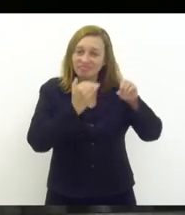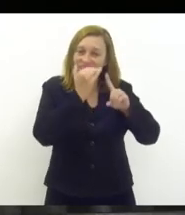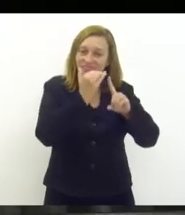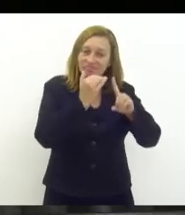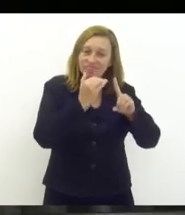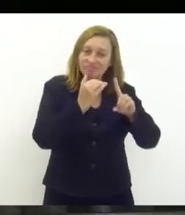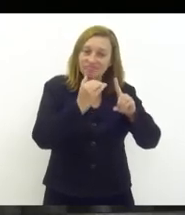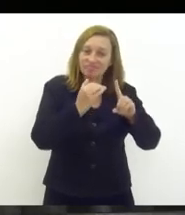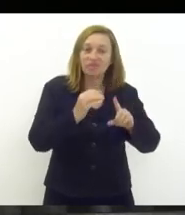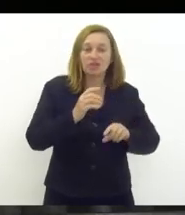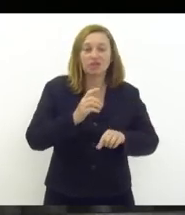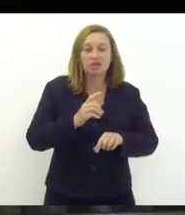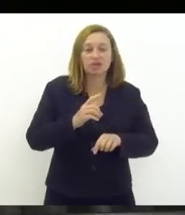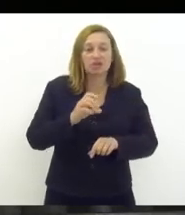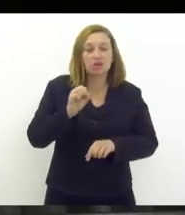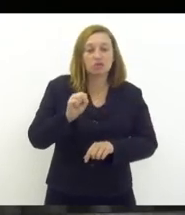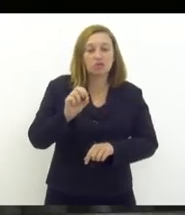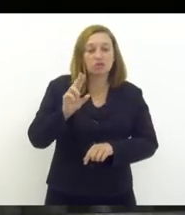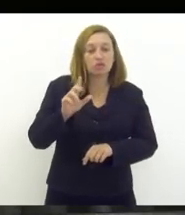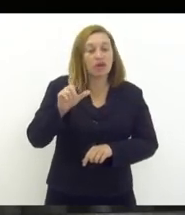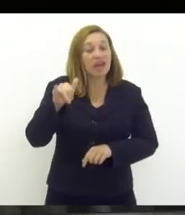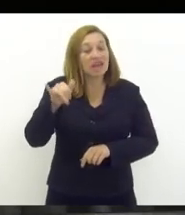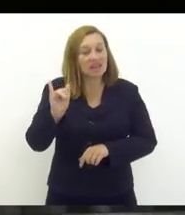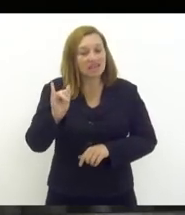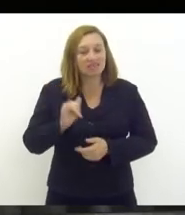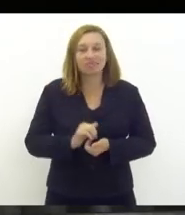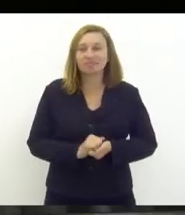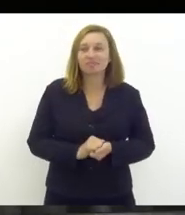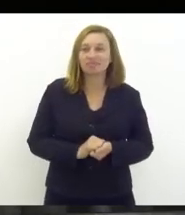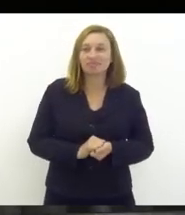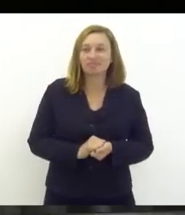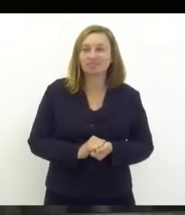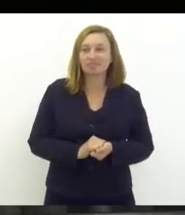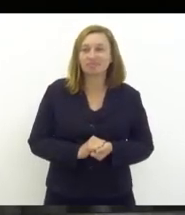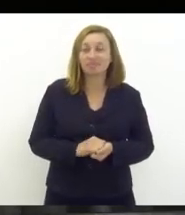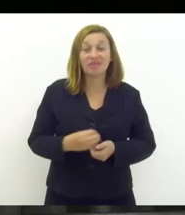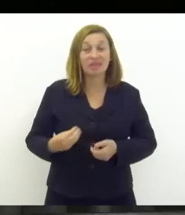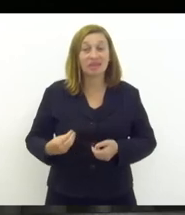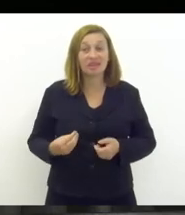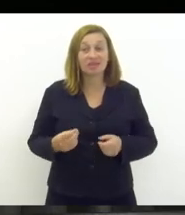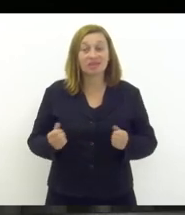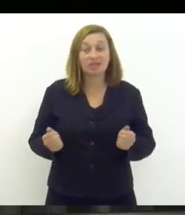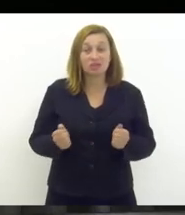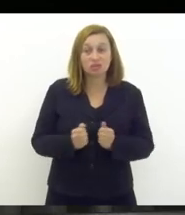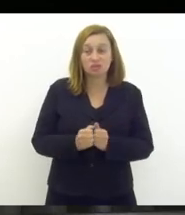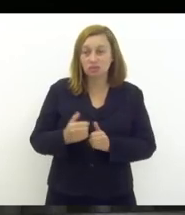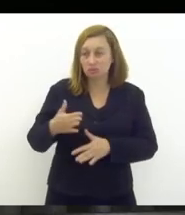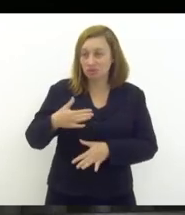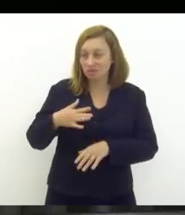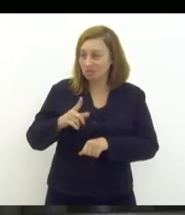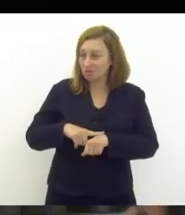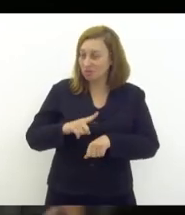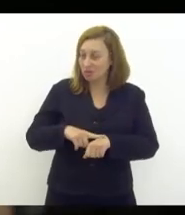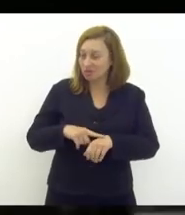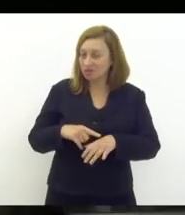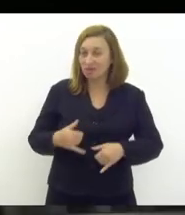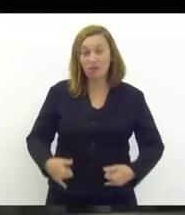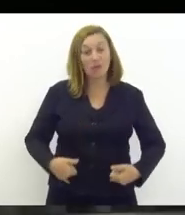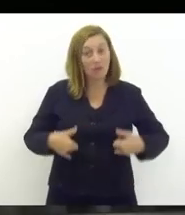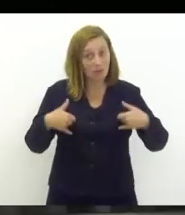excelentíssima d suí Magalhães por estar presente nesse momento também é uma grande honra a senhora